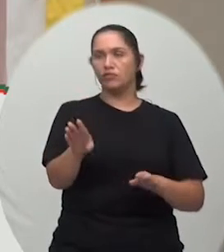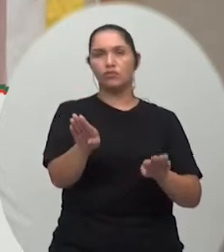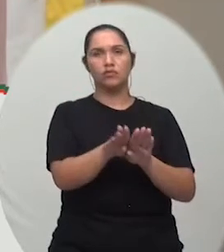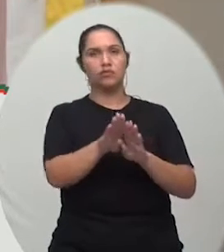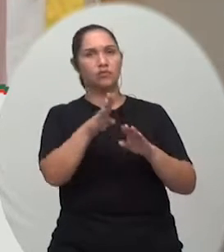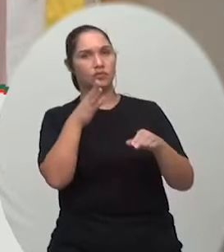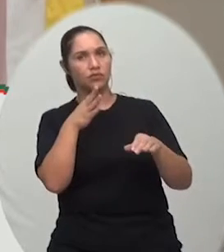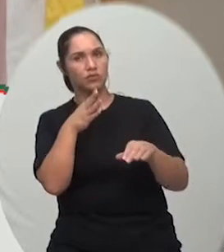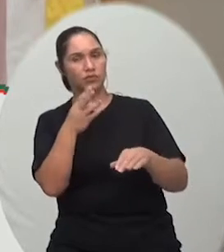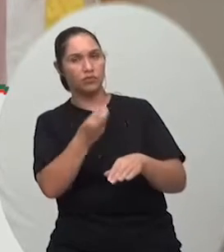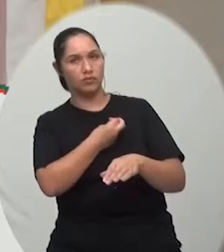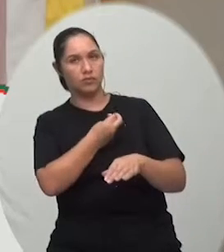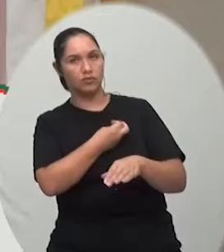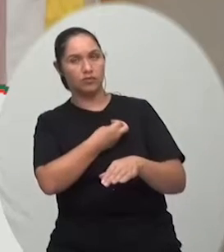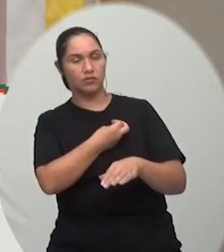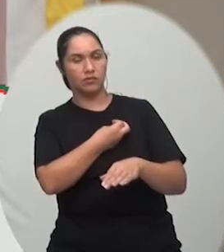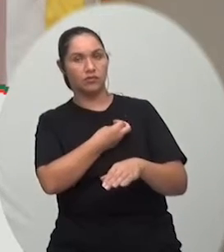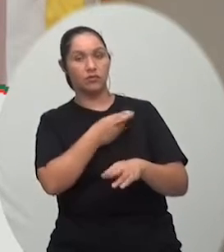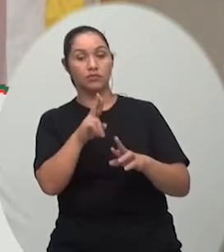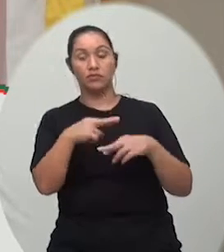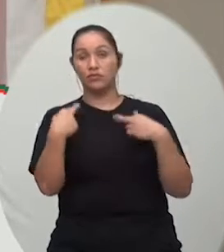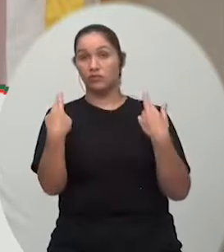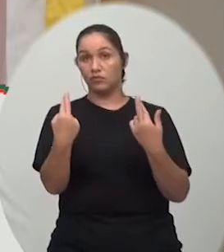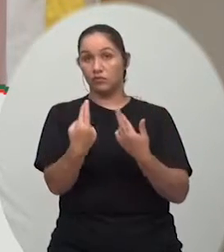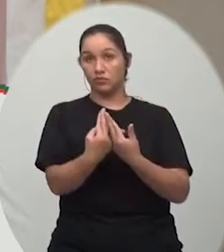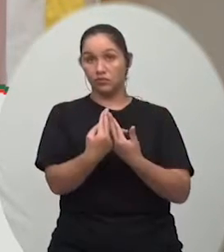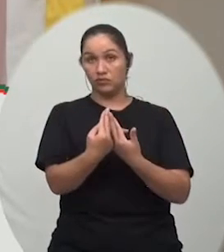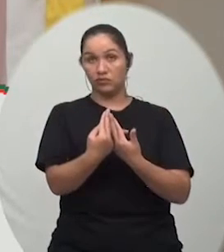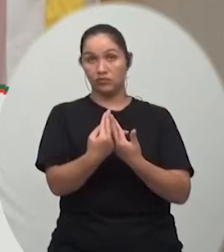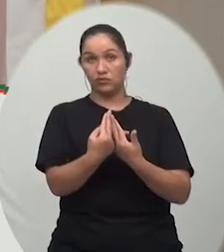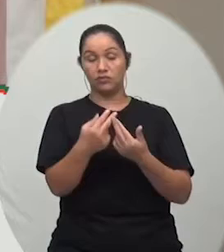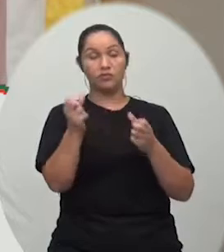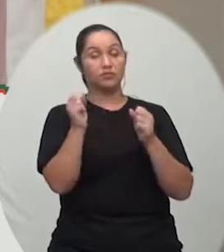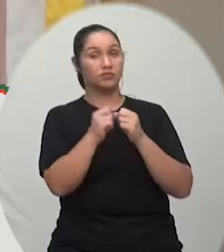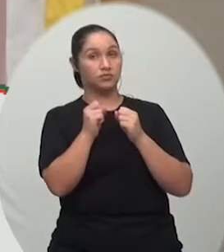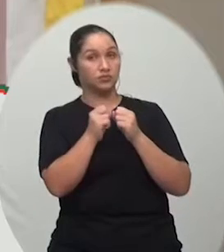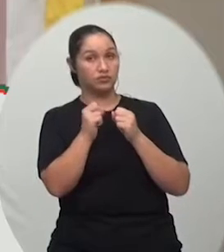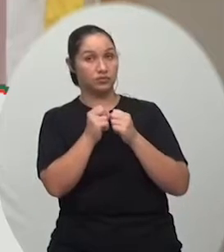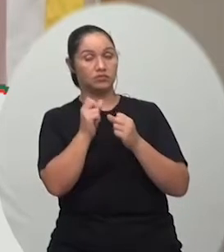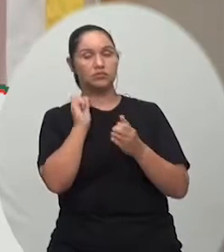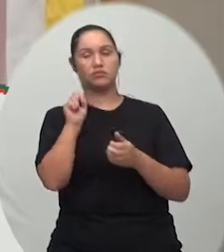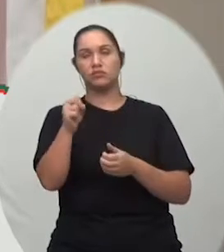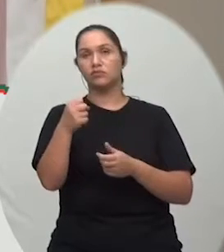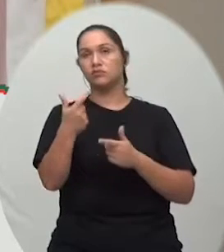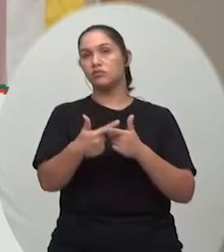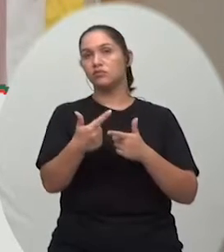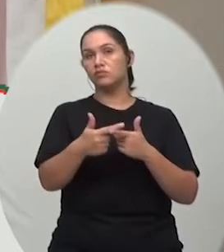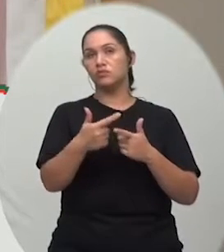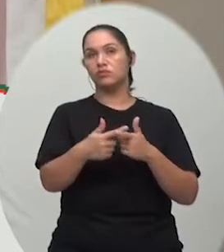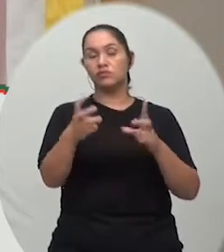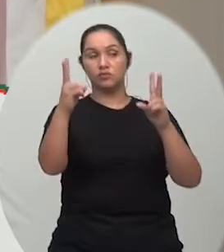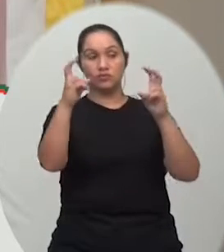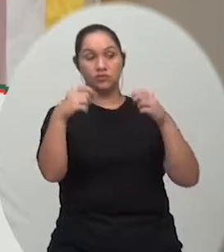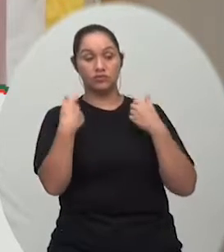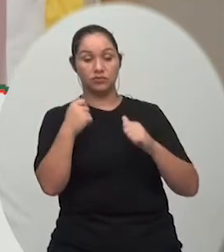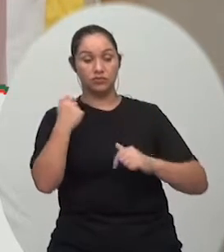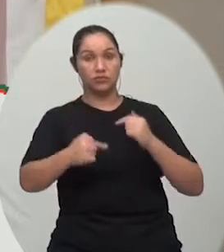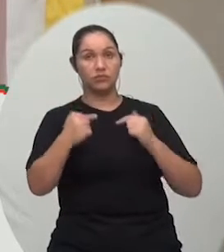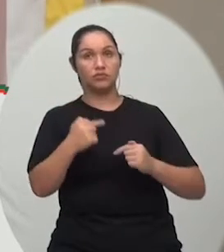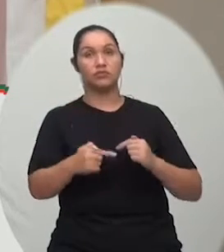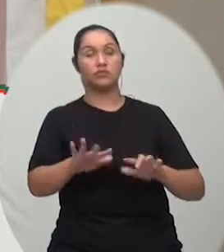presente. Tivemos reuniões, inclusive, com representantes dos CONSEGs, né, para tratar desse assunto, e a proposta de emenda,